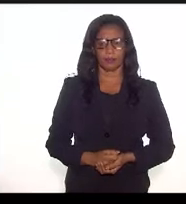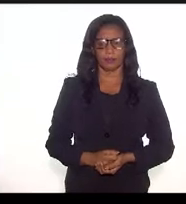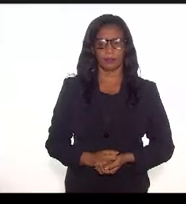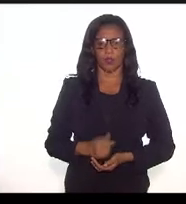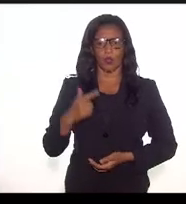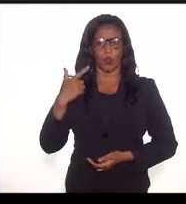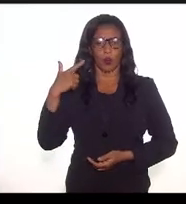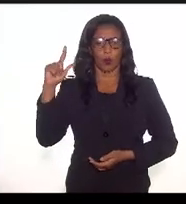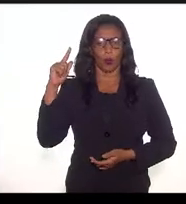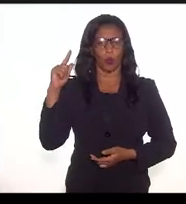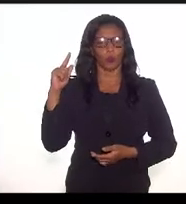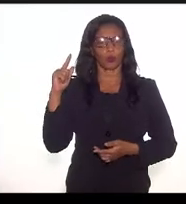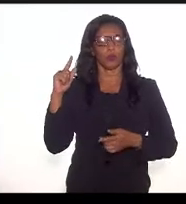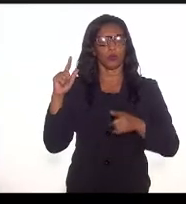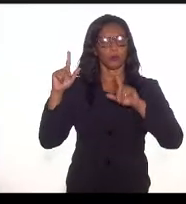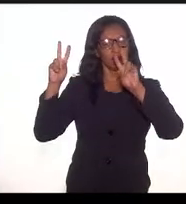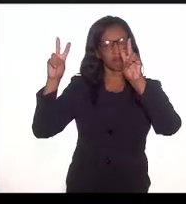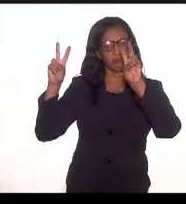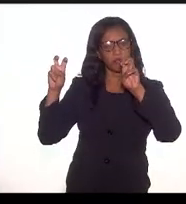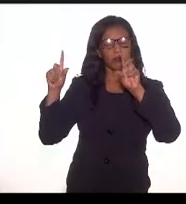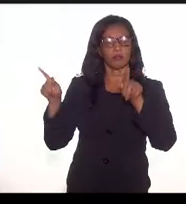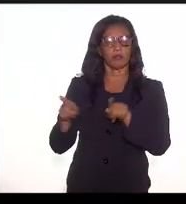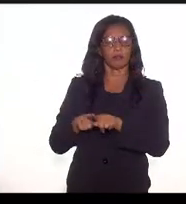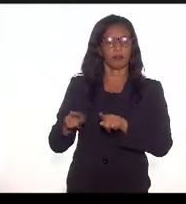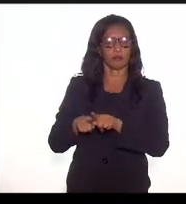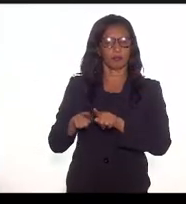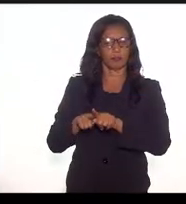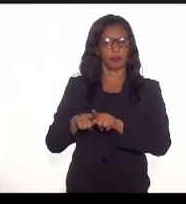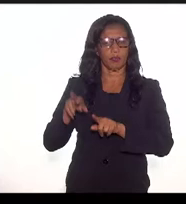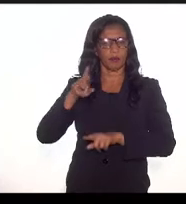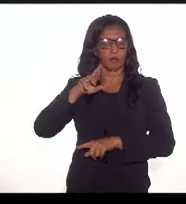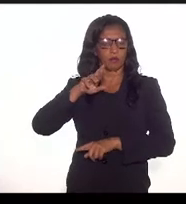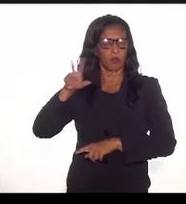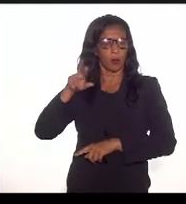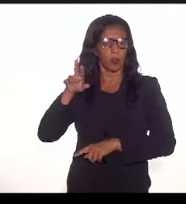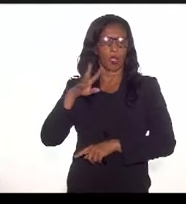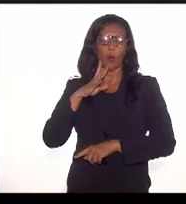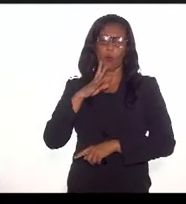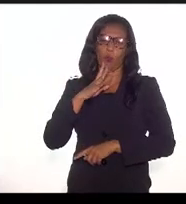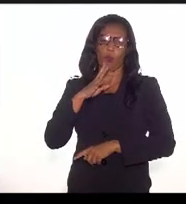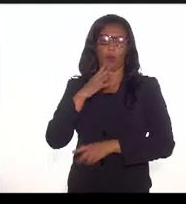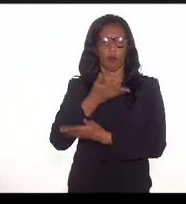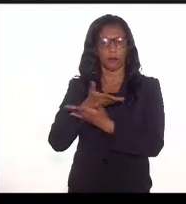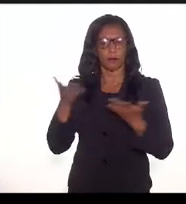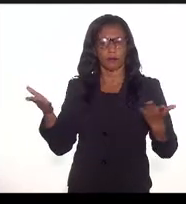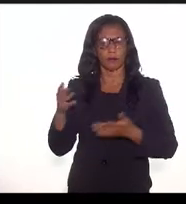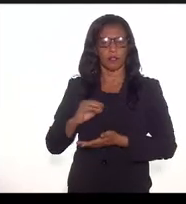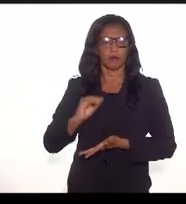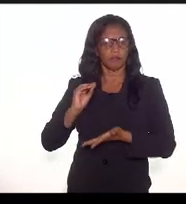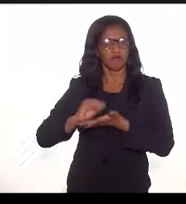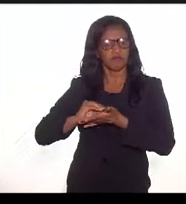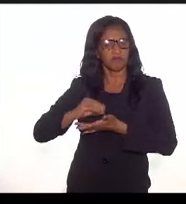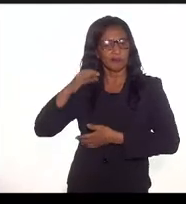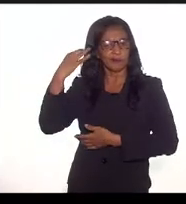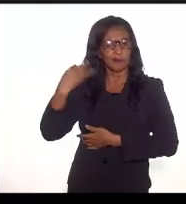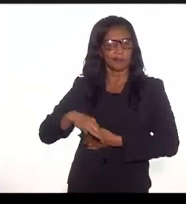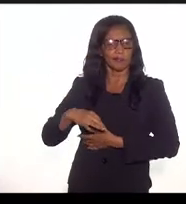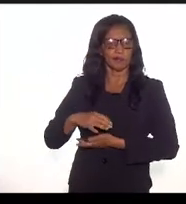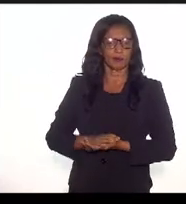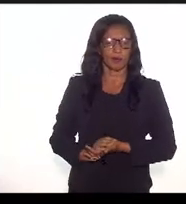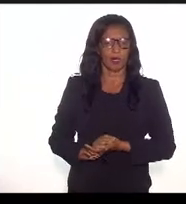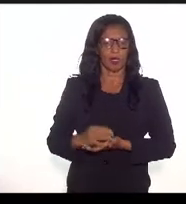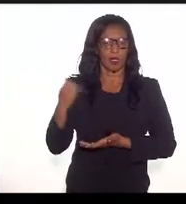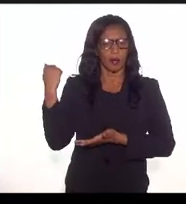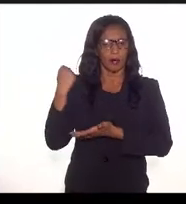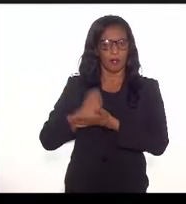Outro ponto que trago aqui, e não é de desconhecimento dos senhores, são as incertezas no nosso cenário